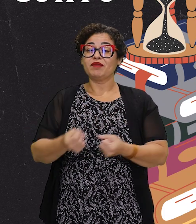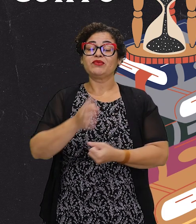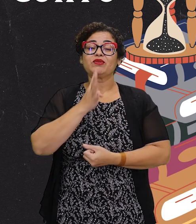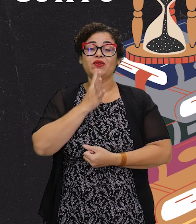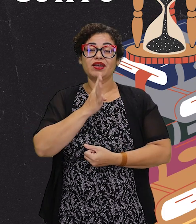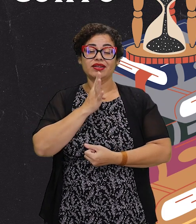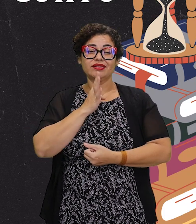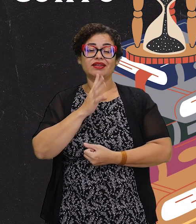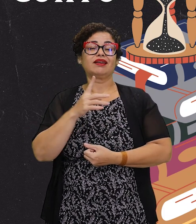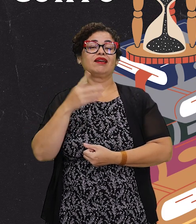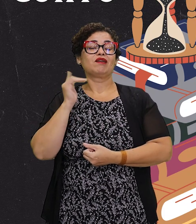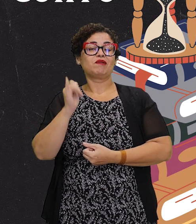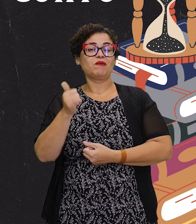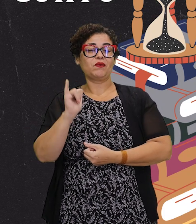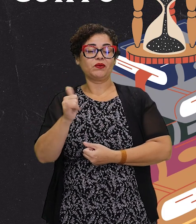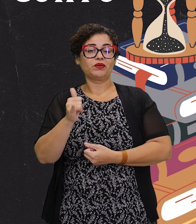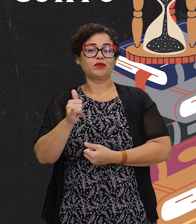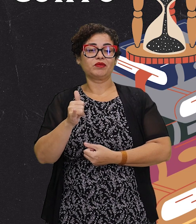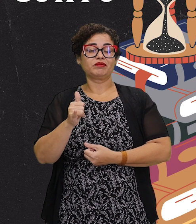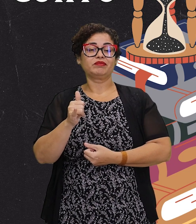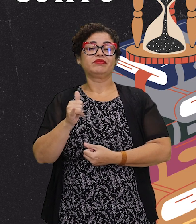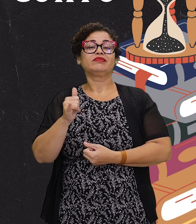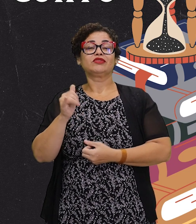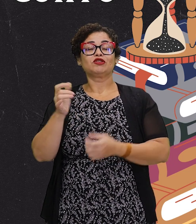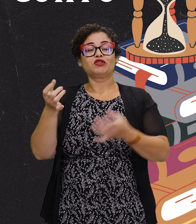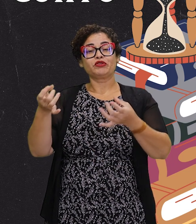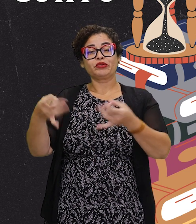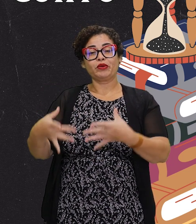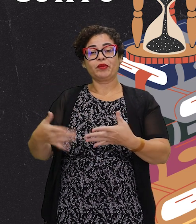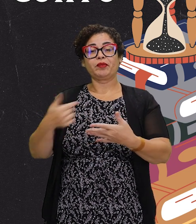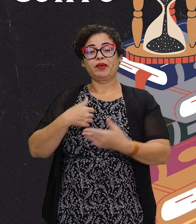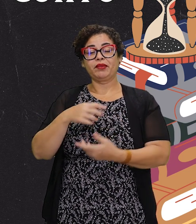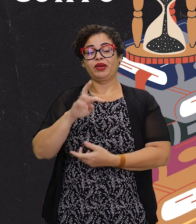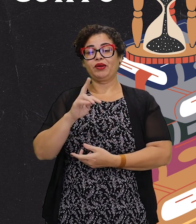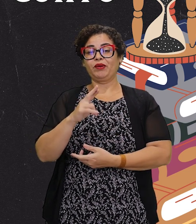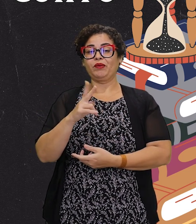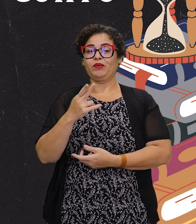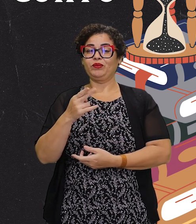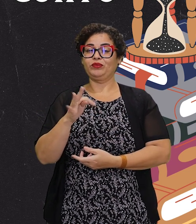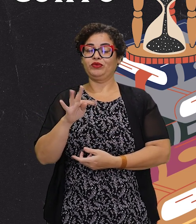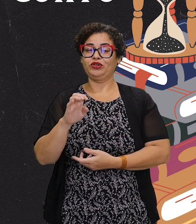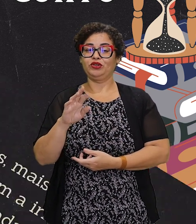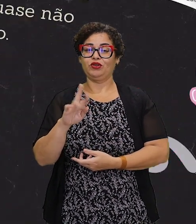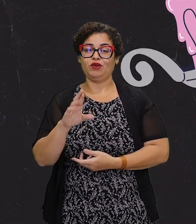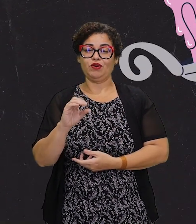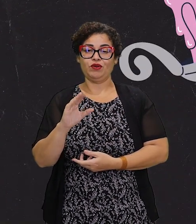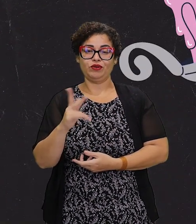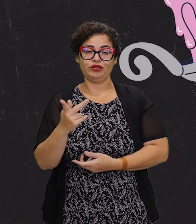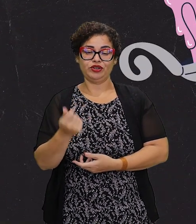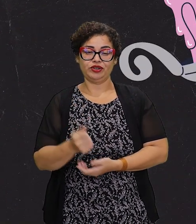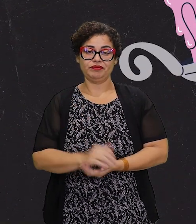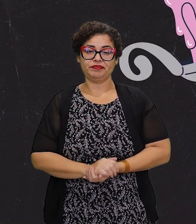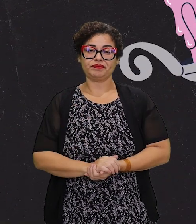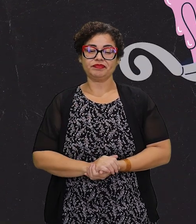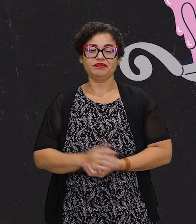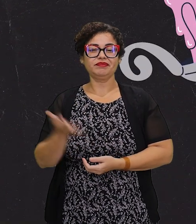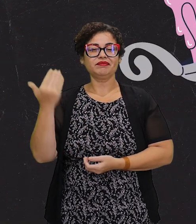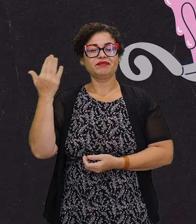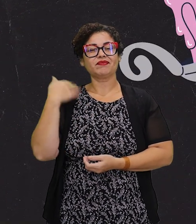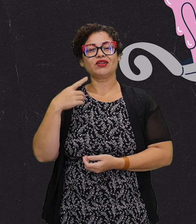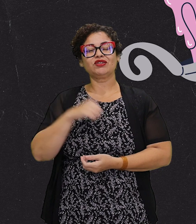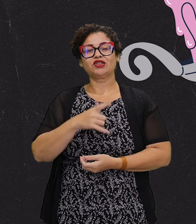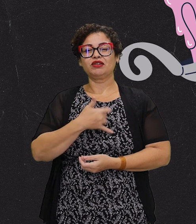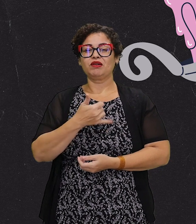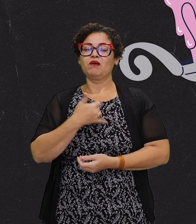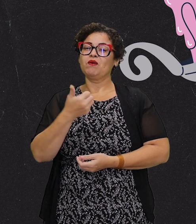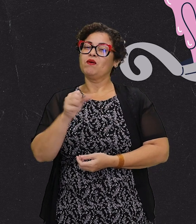Vamos conhecer o conto Sobrou Pra Mim, de Ruth Rocha. Quando eu tinha uns